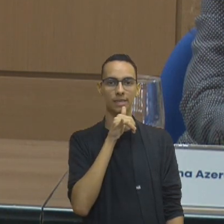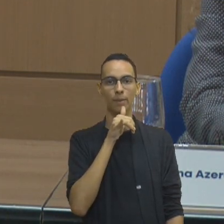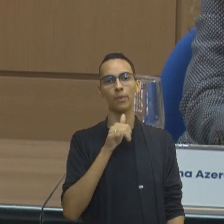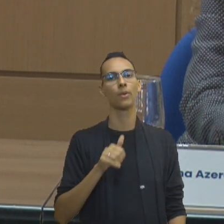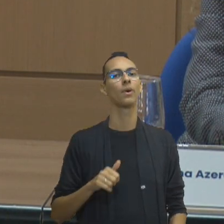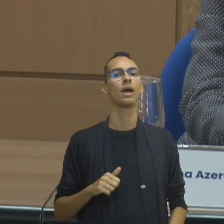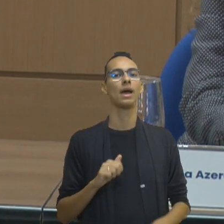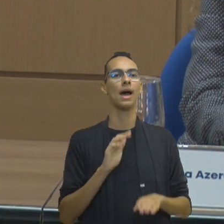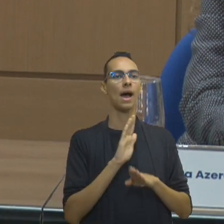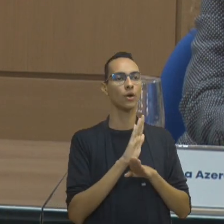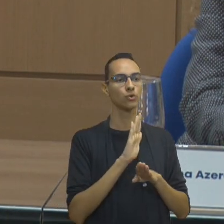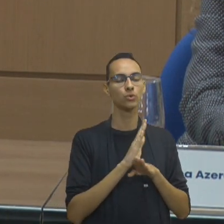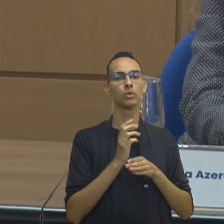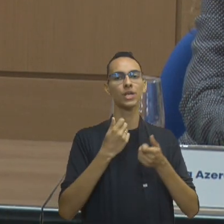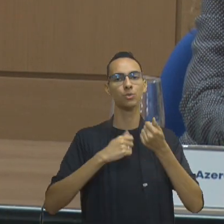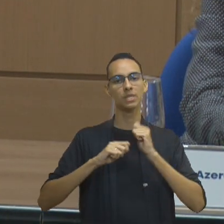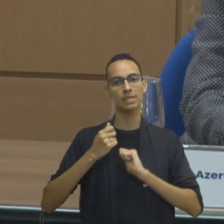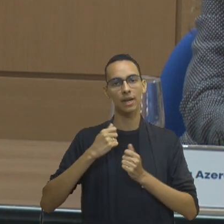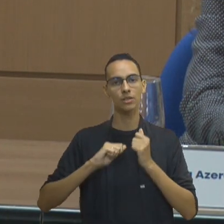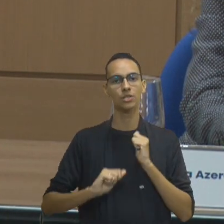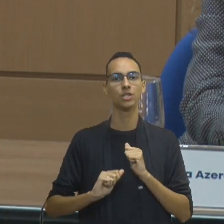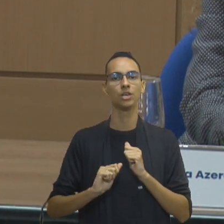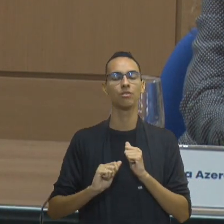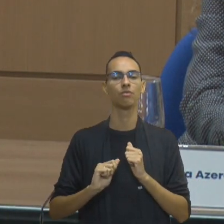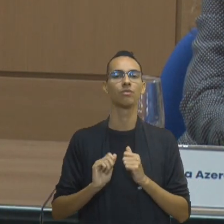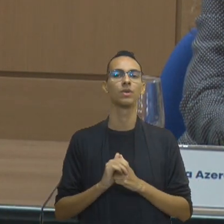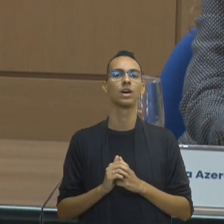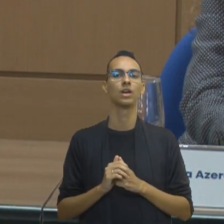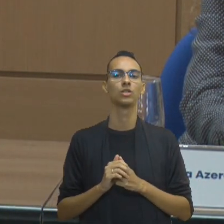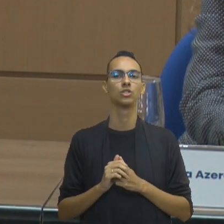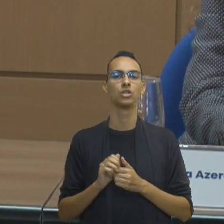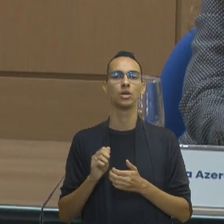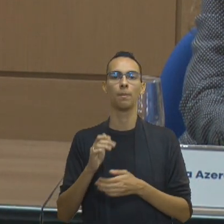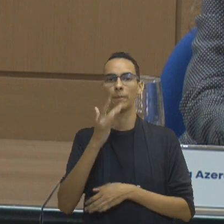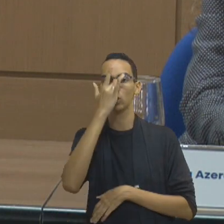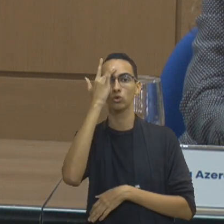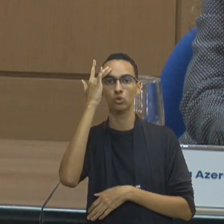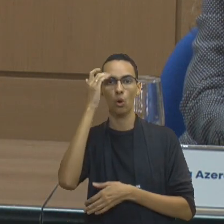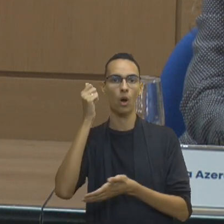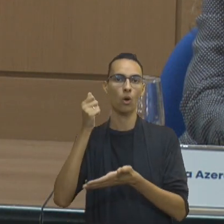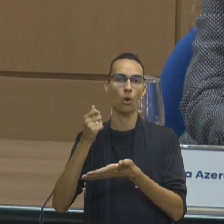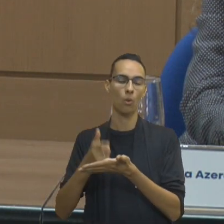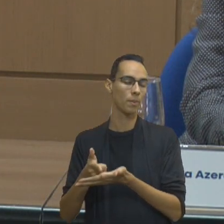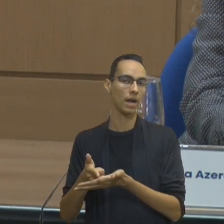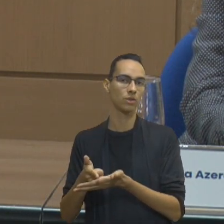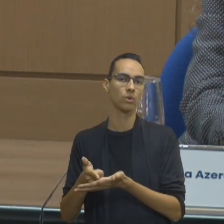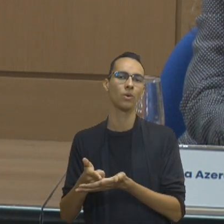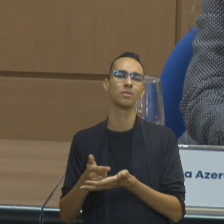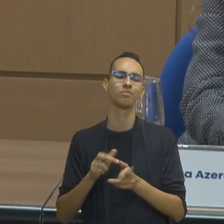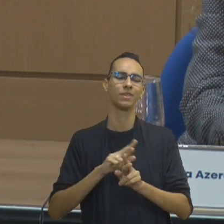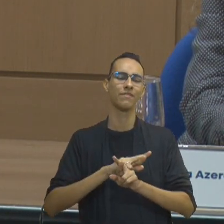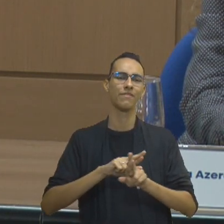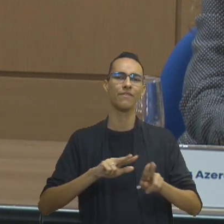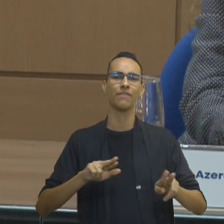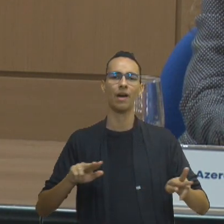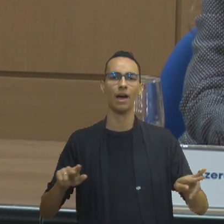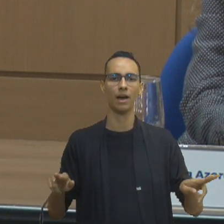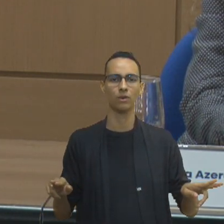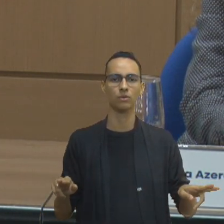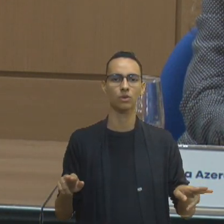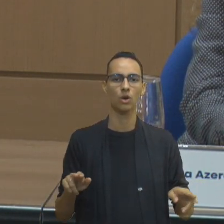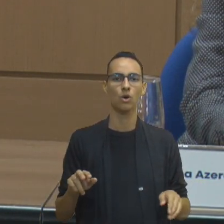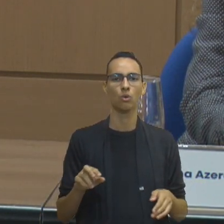auxiliar administrativo, cargo de comprador, cargo de... Enfim, são vários cargos com